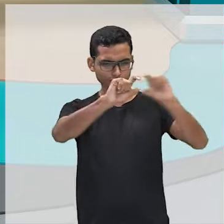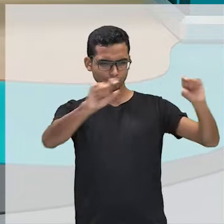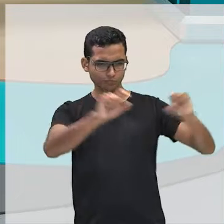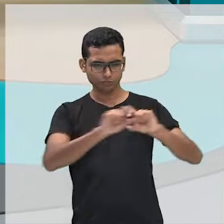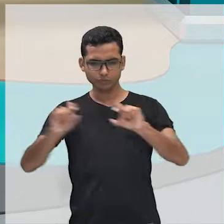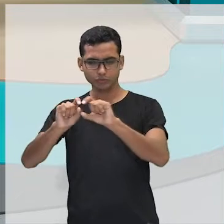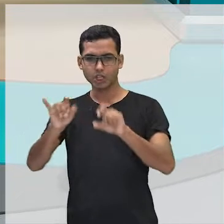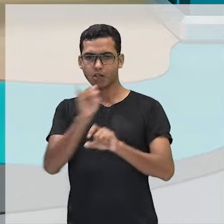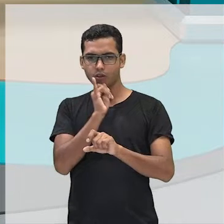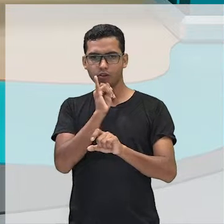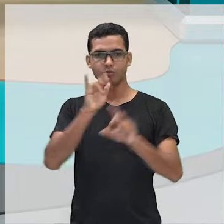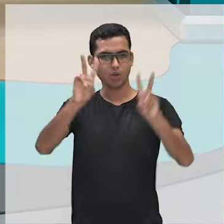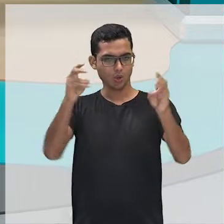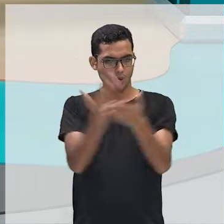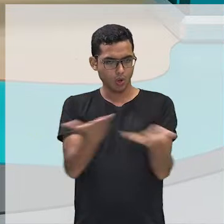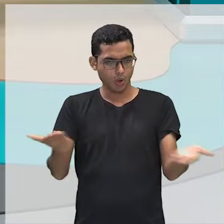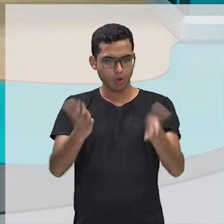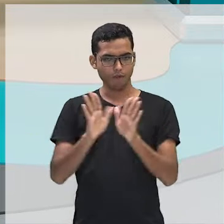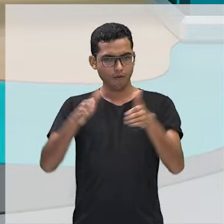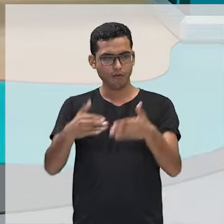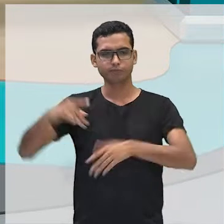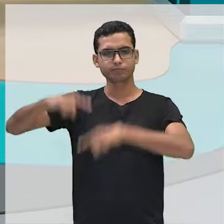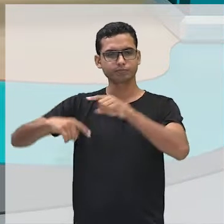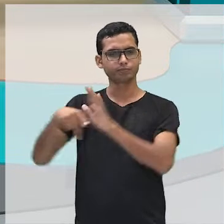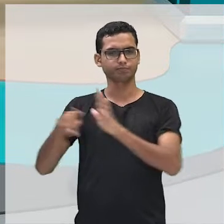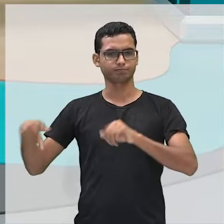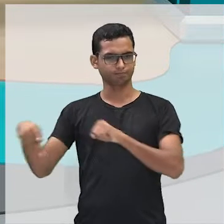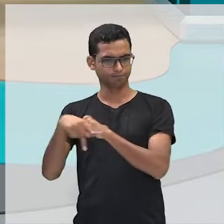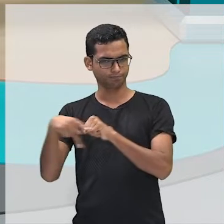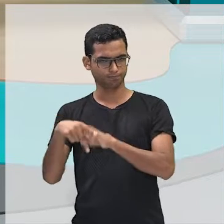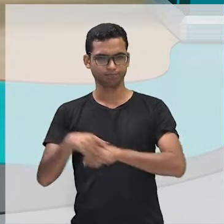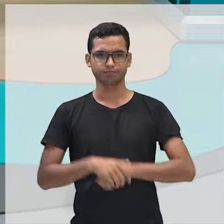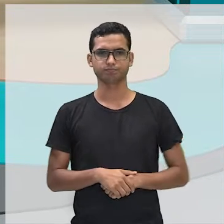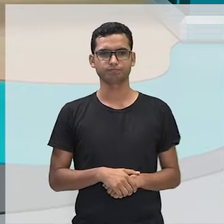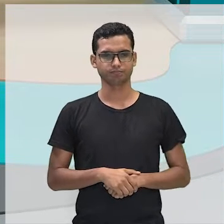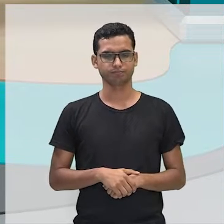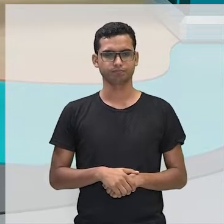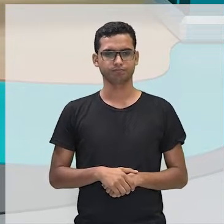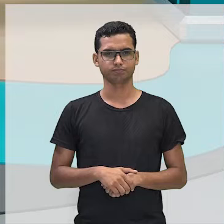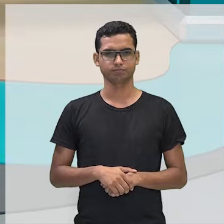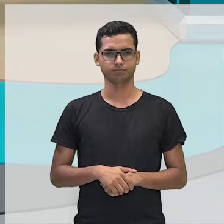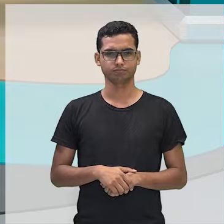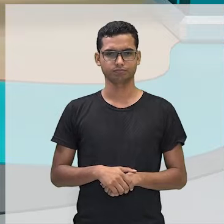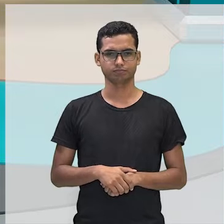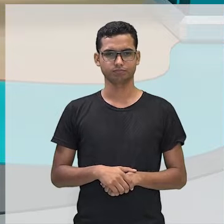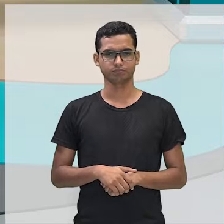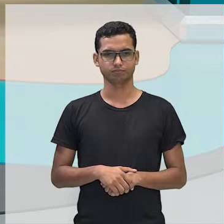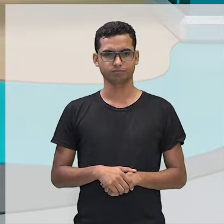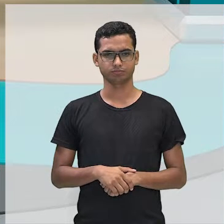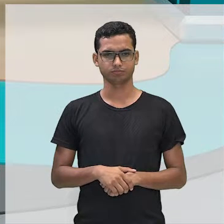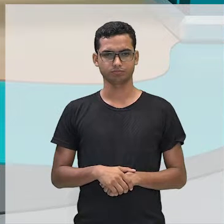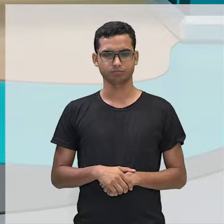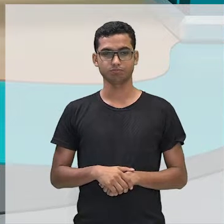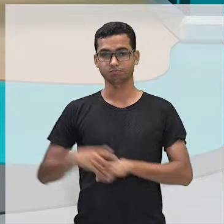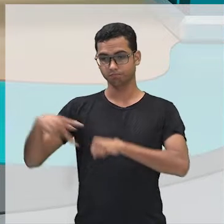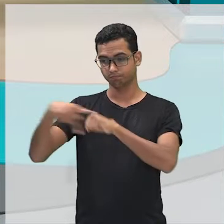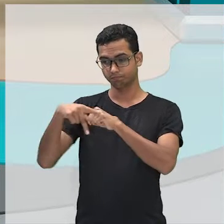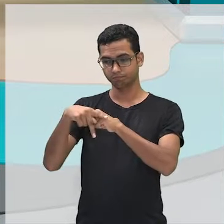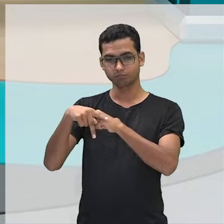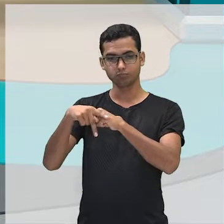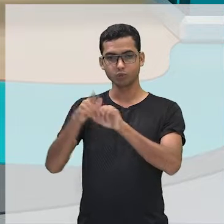nosso assunto de hoje, que é o object pronouns. Pronomes com função de